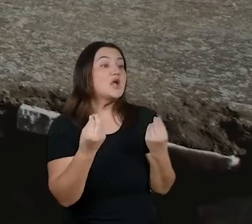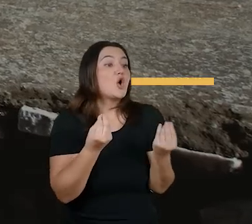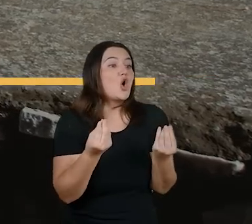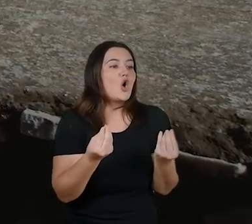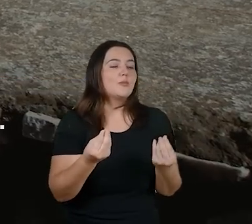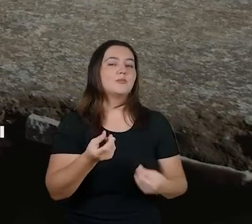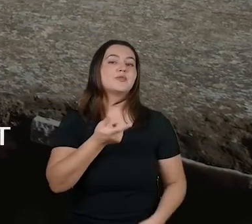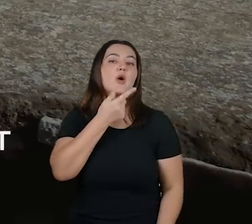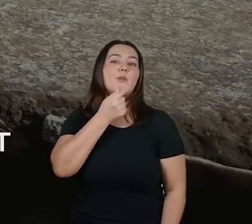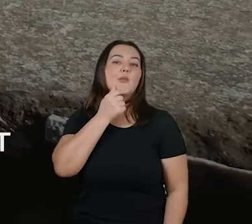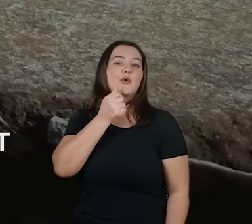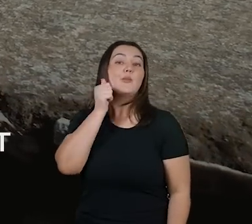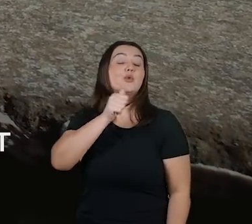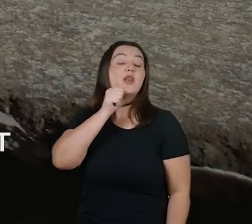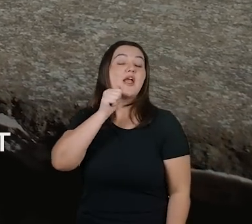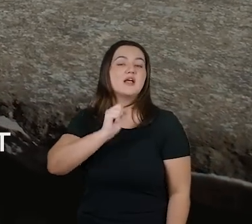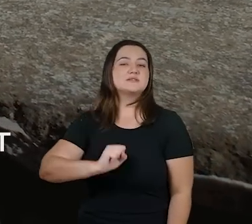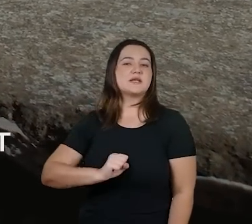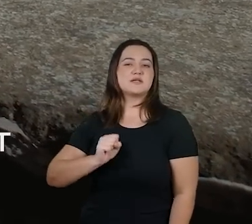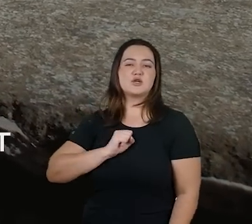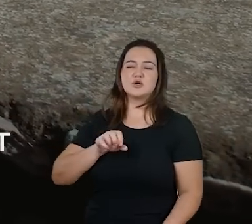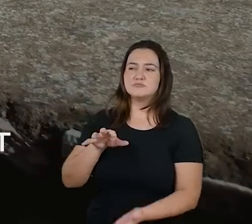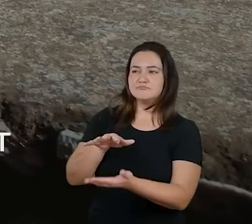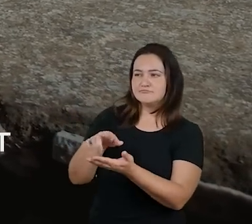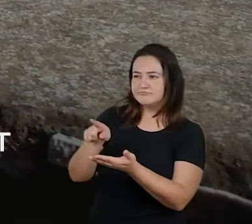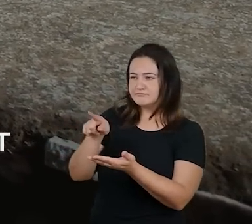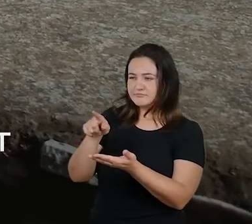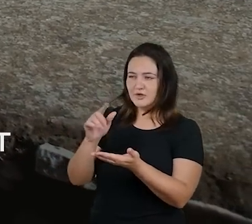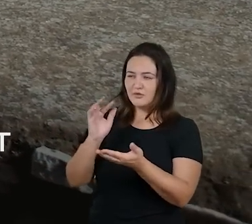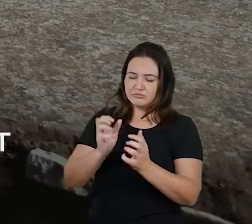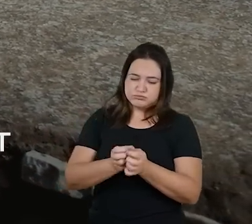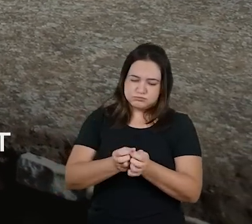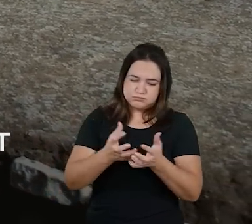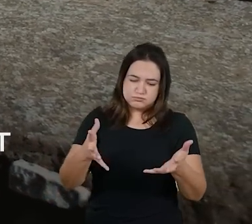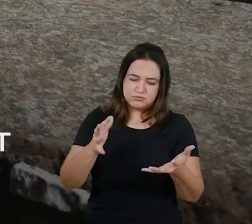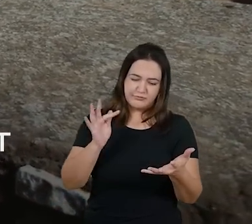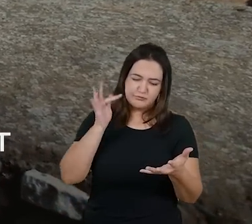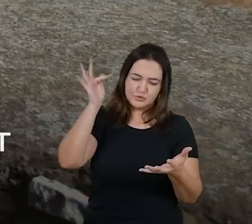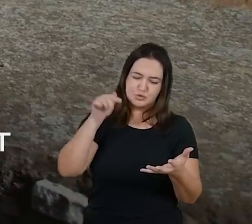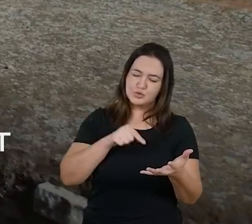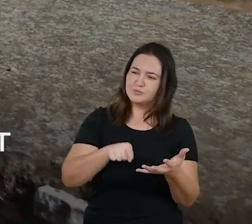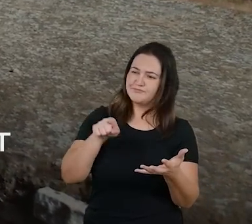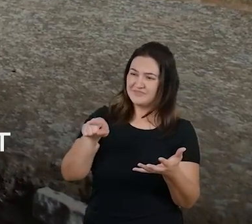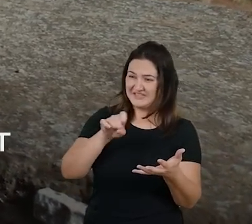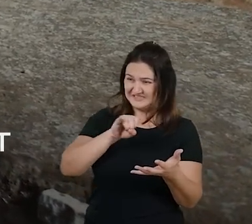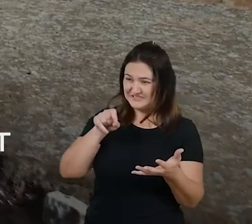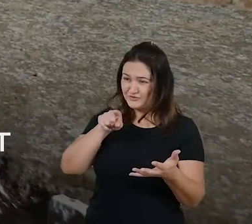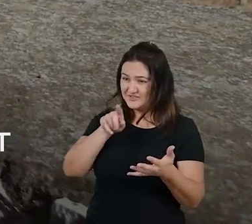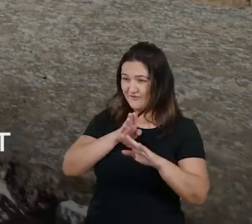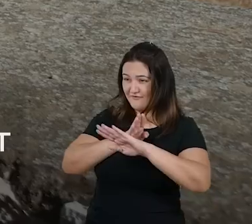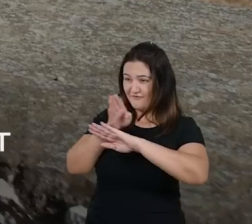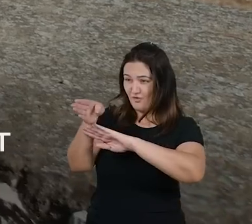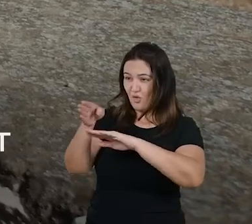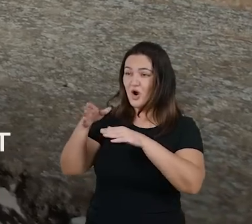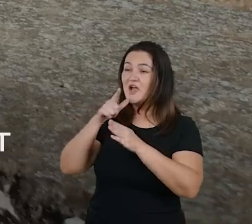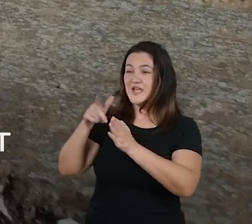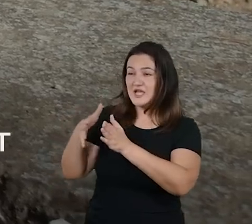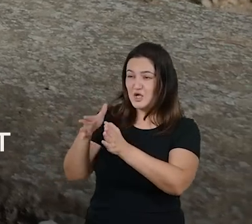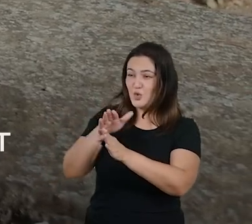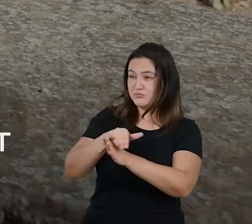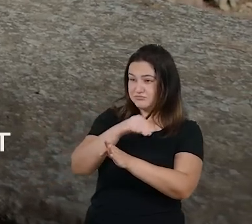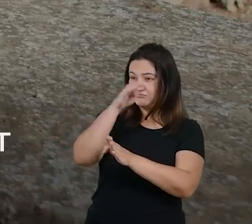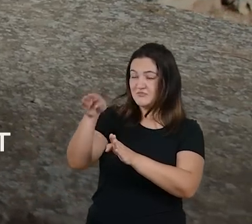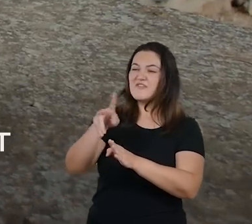o oráculo, querendo apenas fazer média com aquele rei vaidoso, disse para ele assim: olha, se você atravessar o